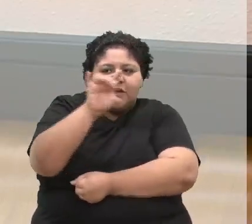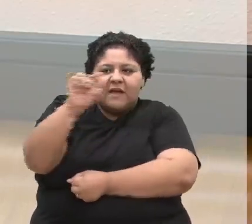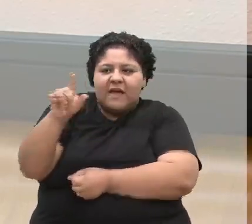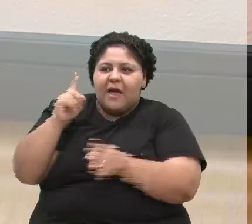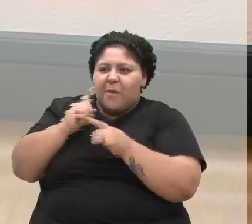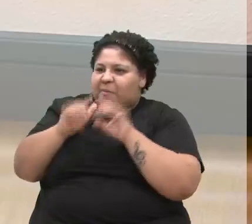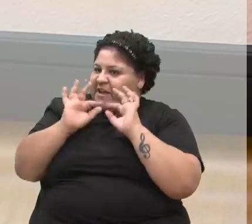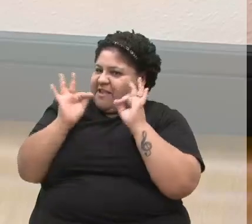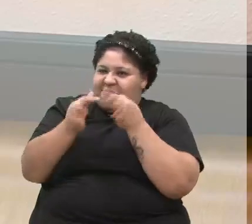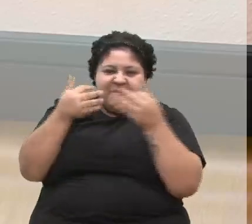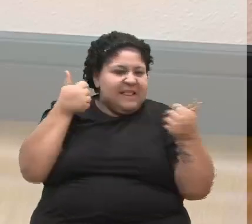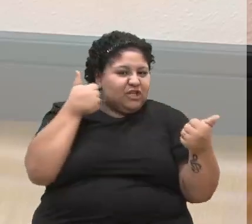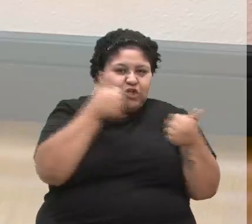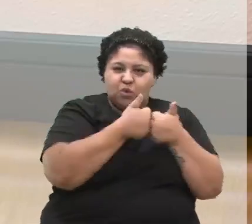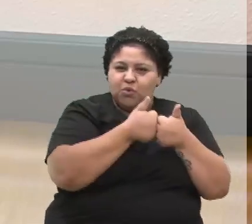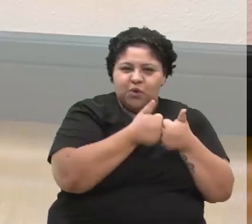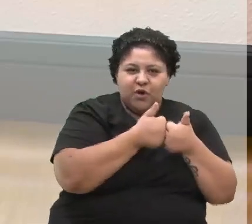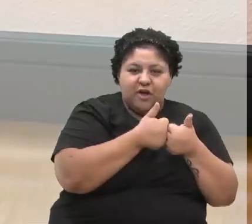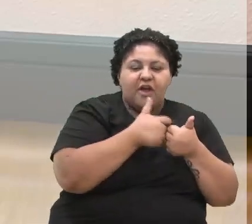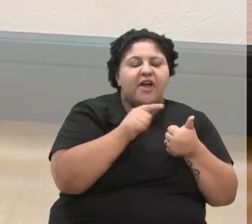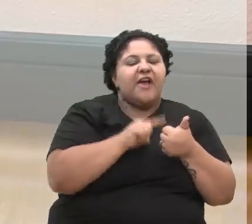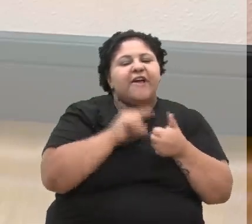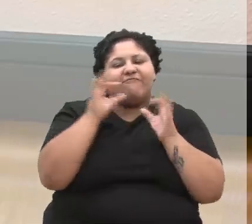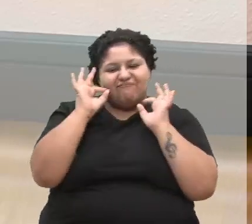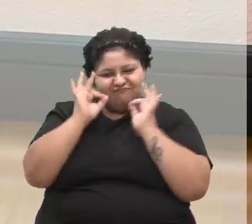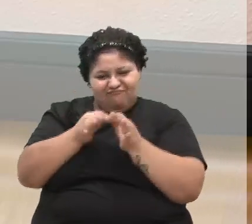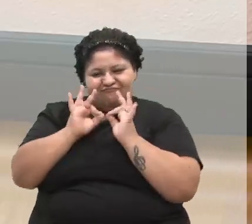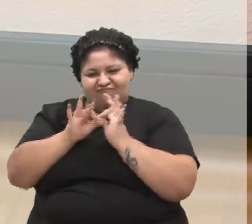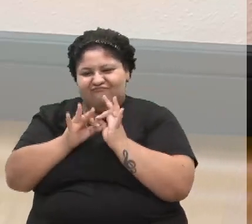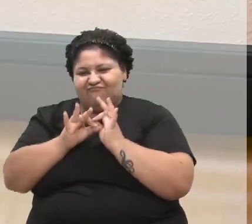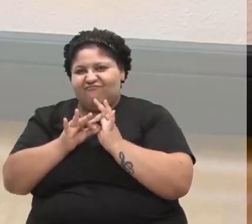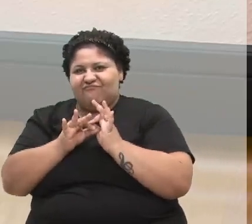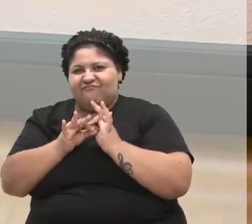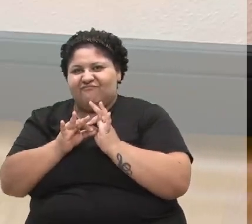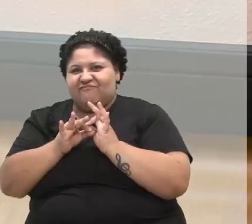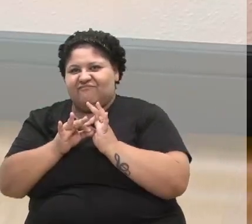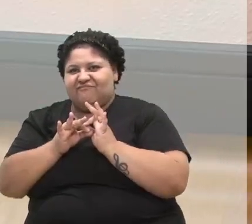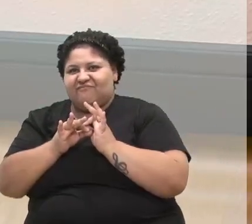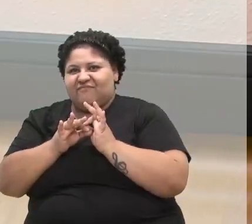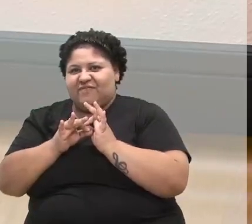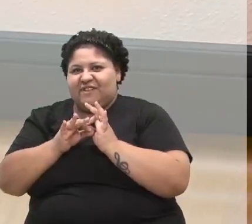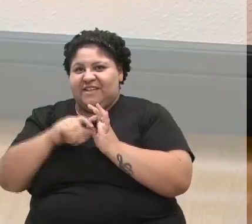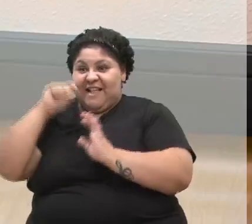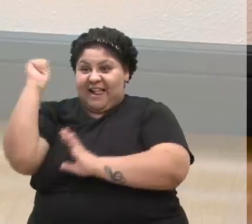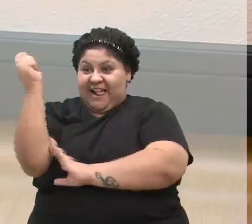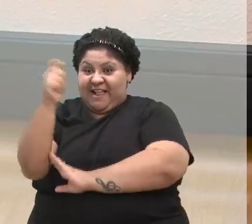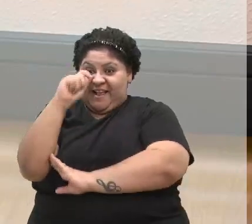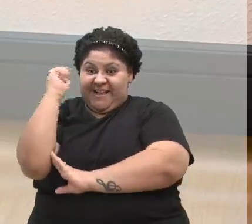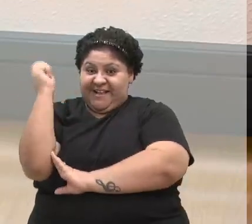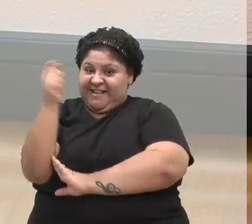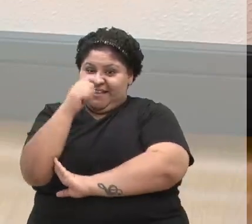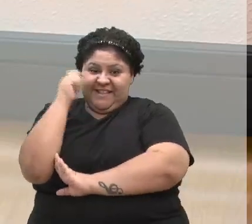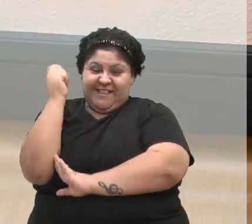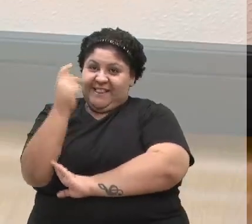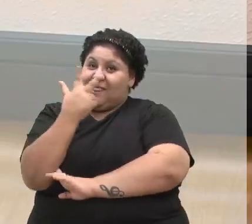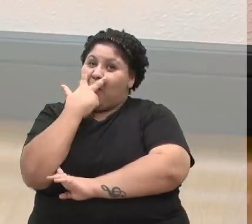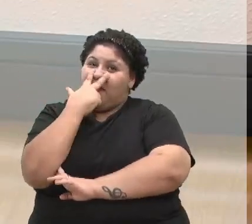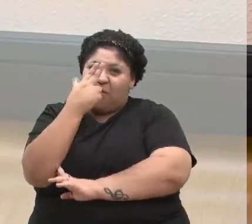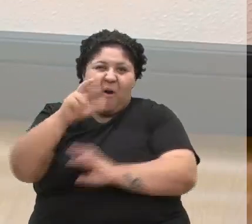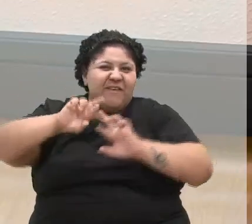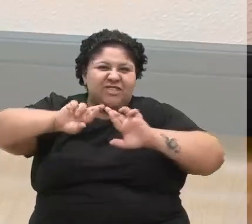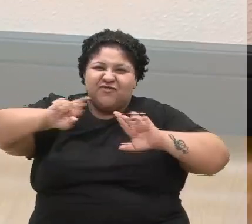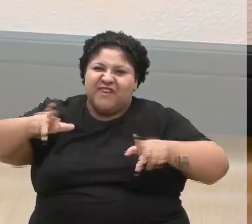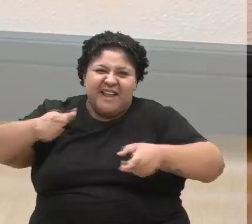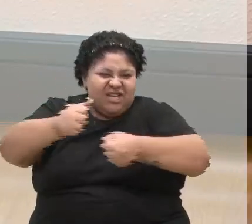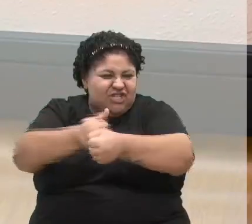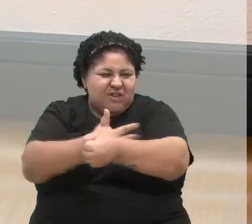não estiver junto, eu tenho certeza absoluta que a hora que tu estiver lá na cancha, com o laço na mão, não será a mesma emoção